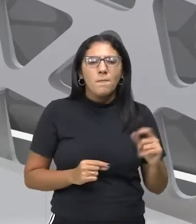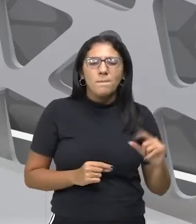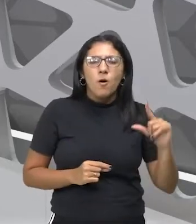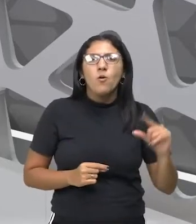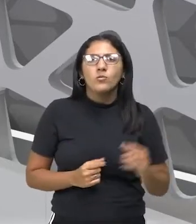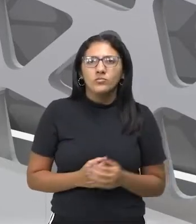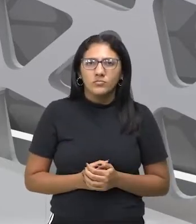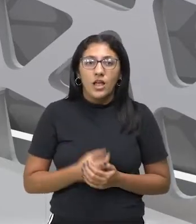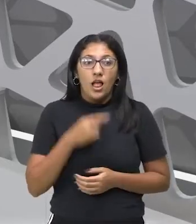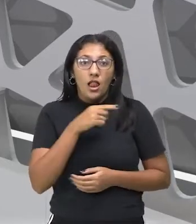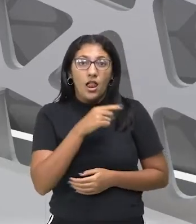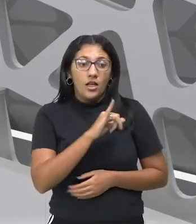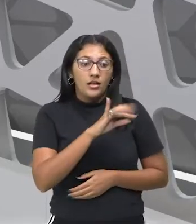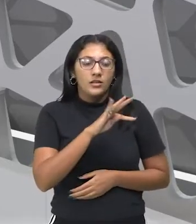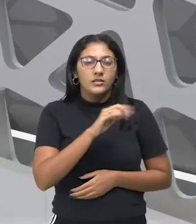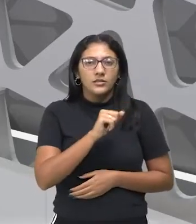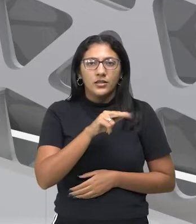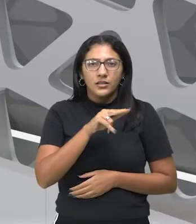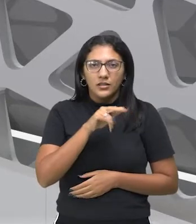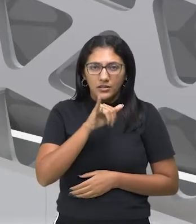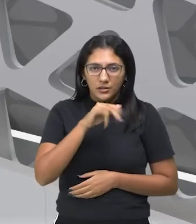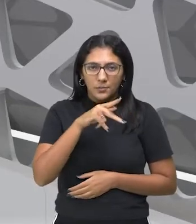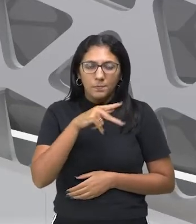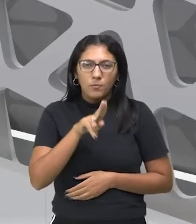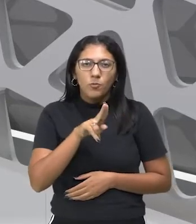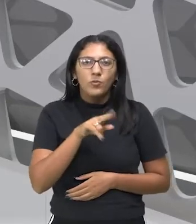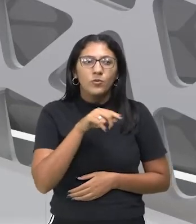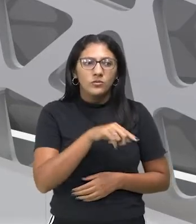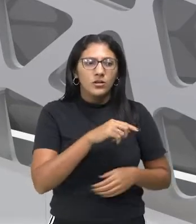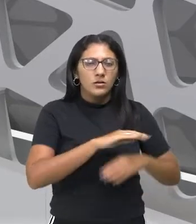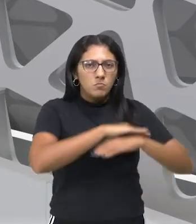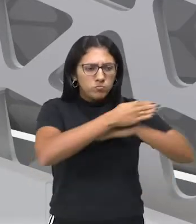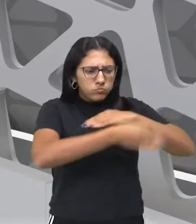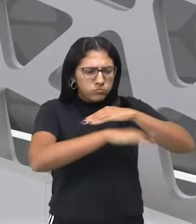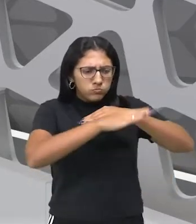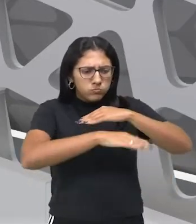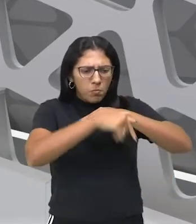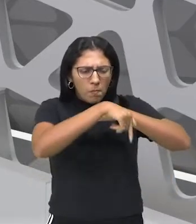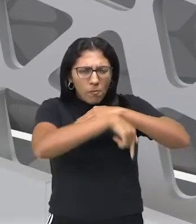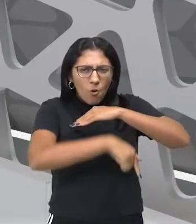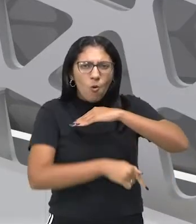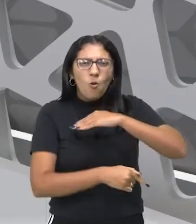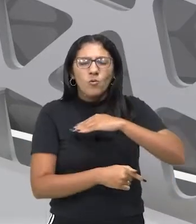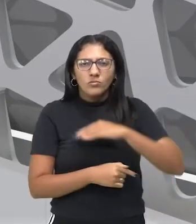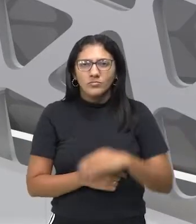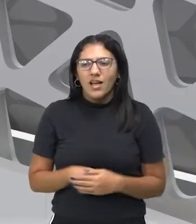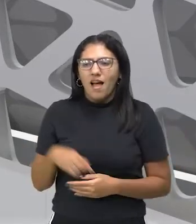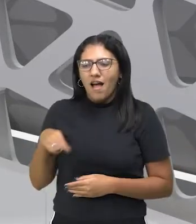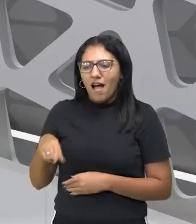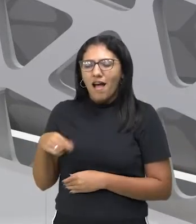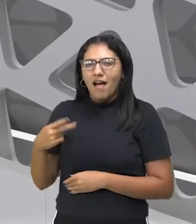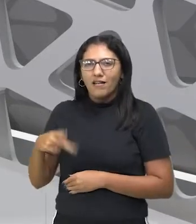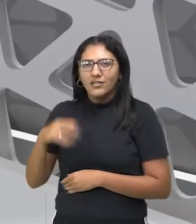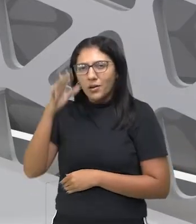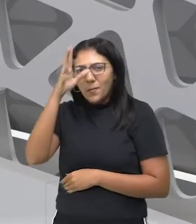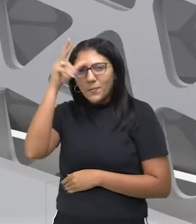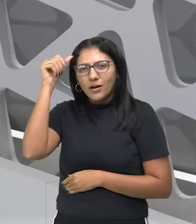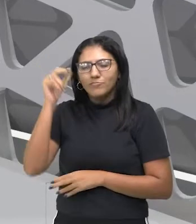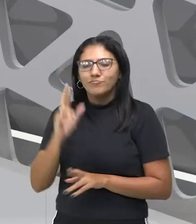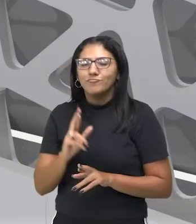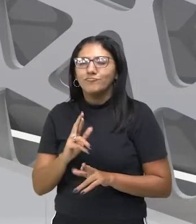de Planalto, onde a declividade é maior. Já aqui na Amazônia não vai ter essa declividade, não vai ter essa queda, portanto, não há